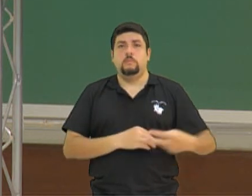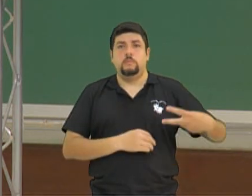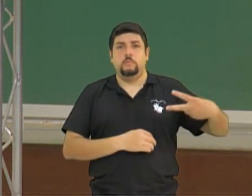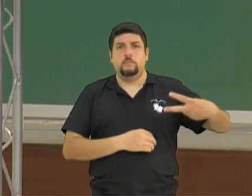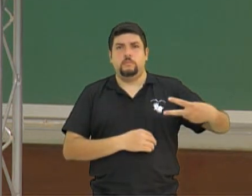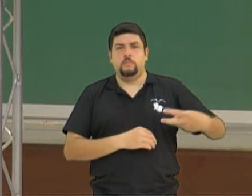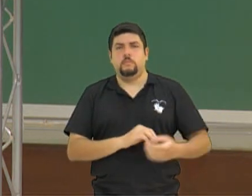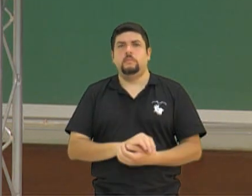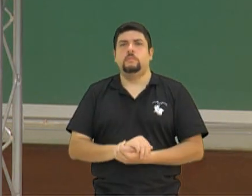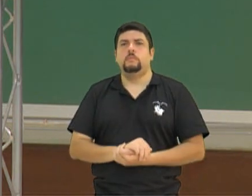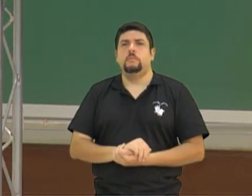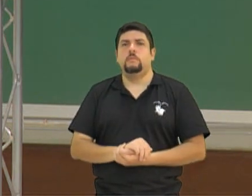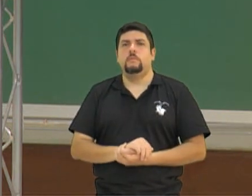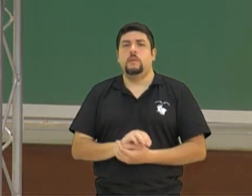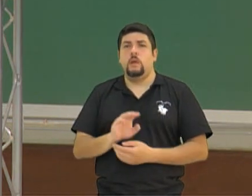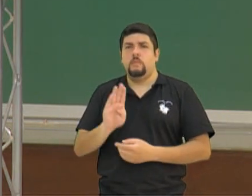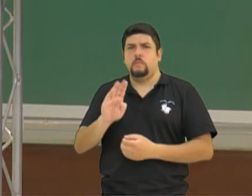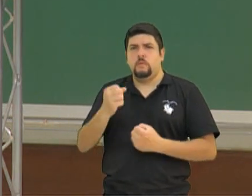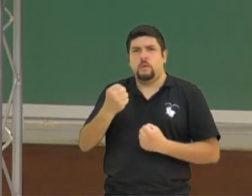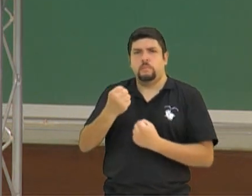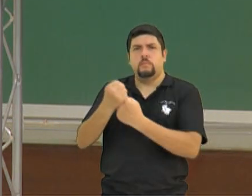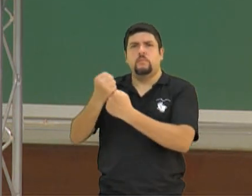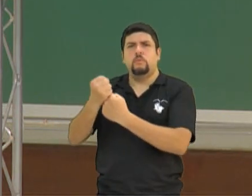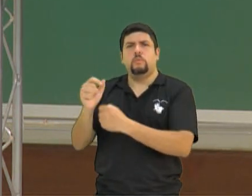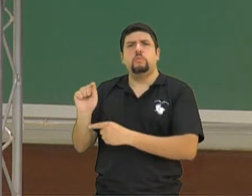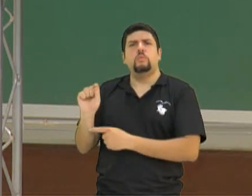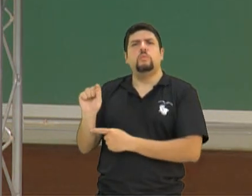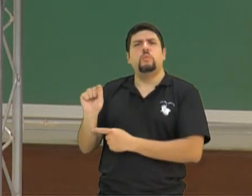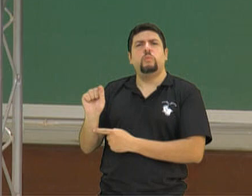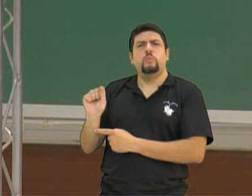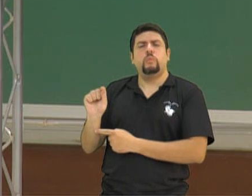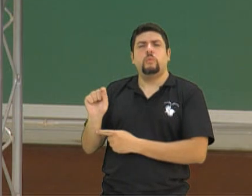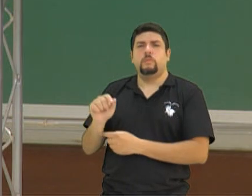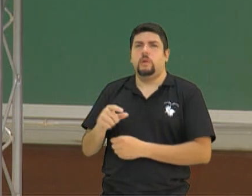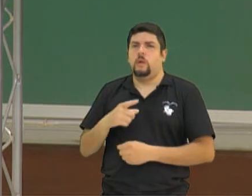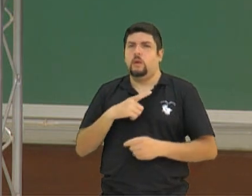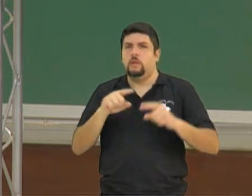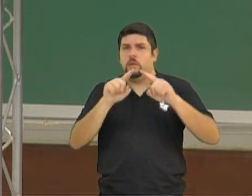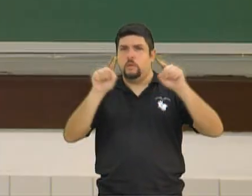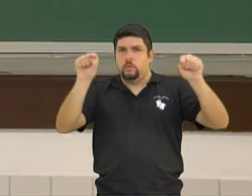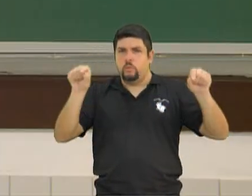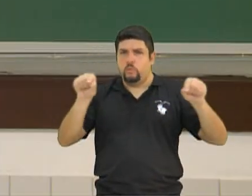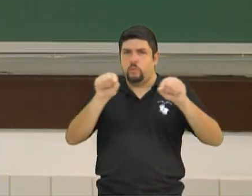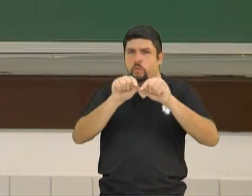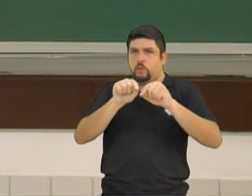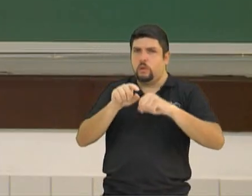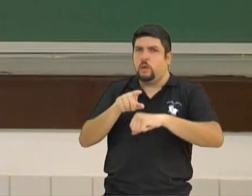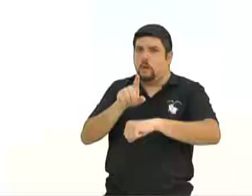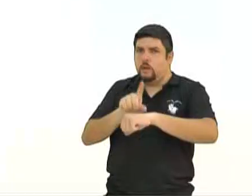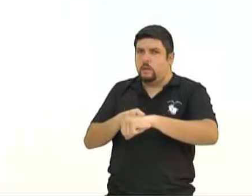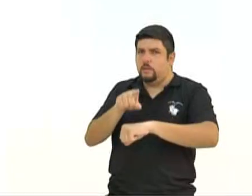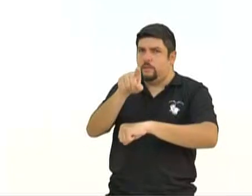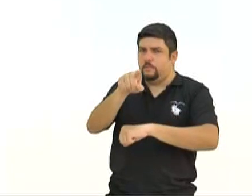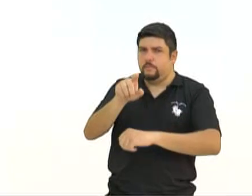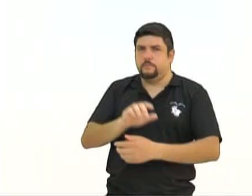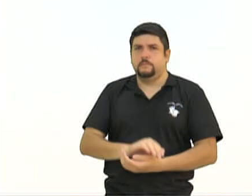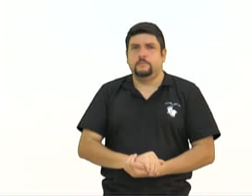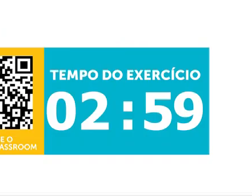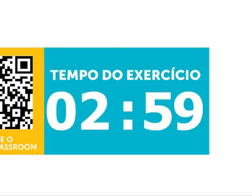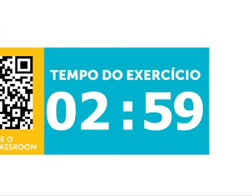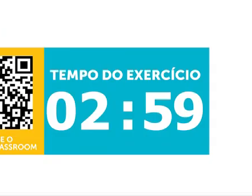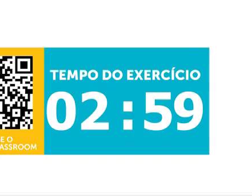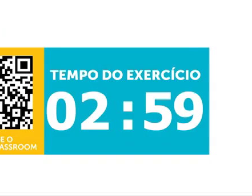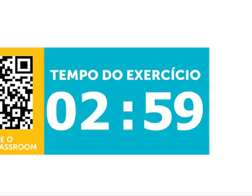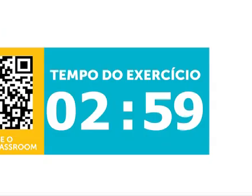of? Ela é a favor do quê? Tá aqui no pequeno parágrafo, tá bom? Tempinho para vocês, já volto para corrigir.